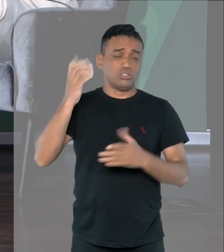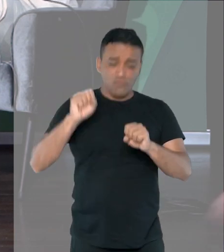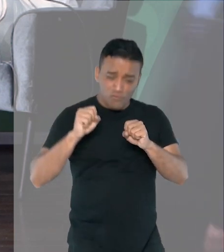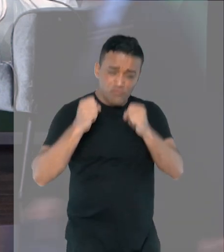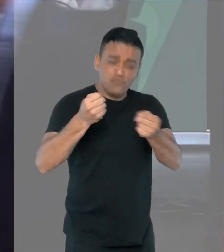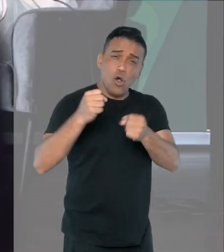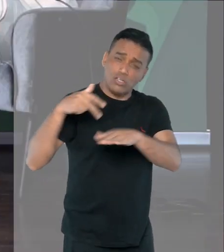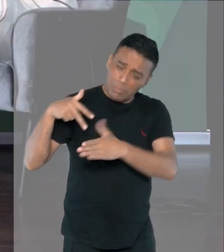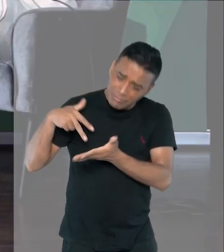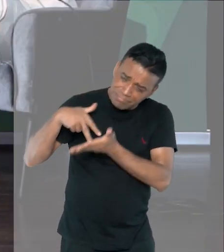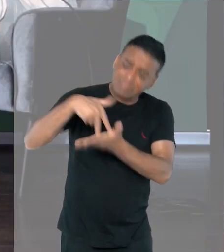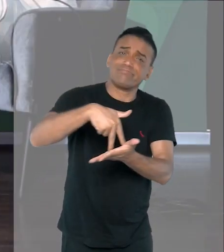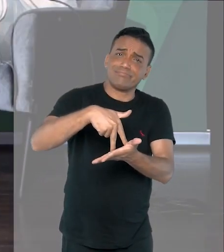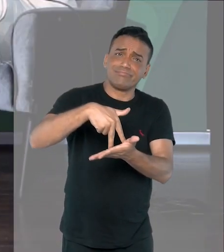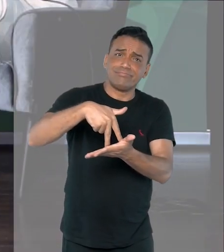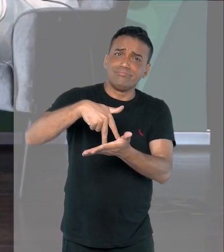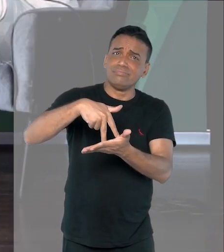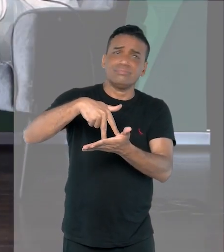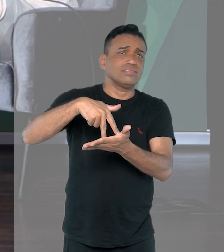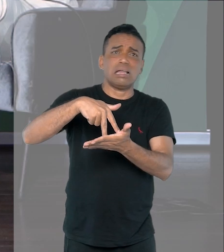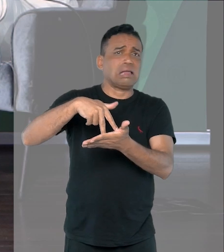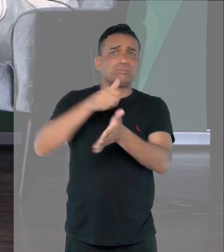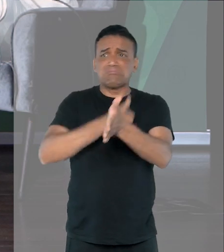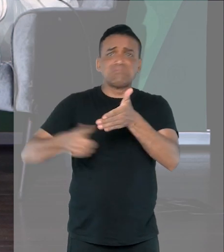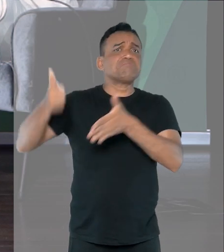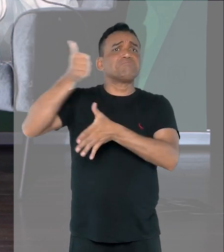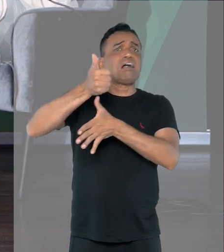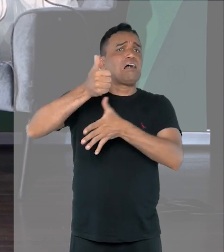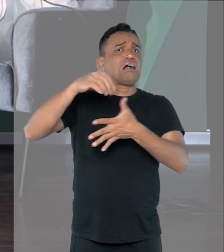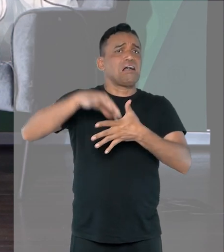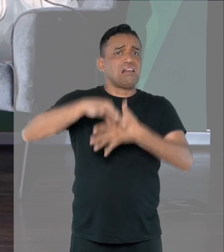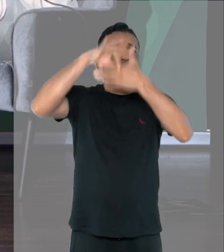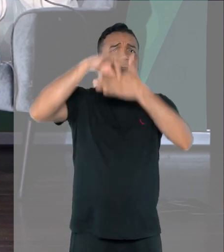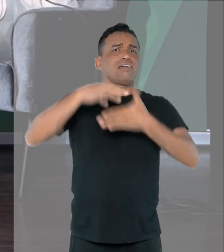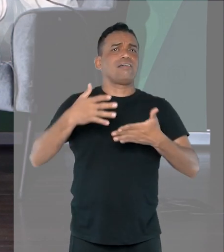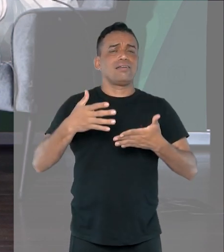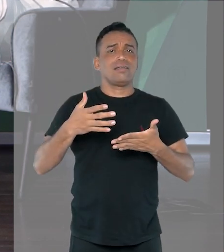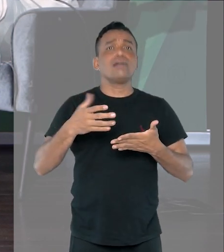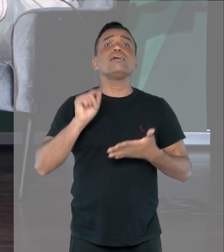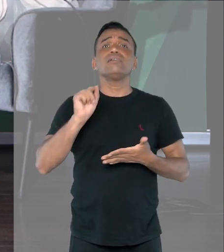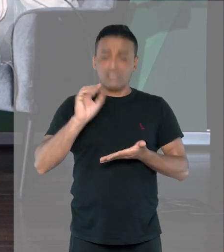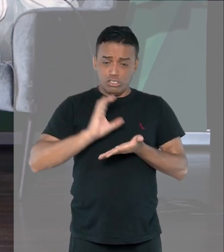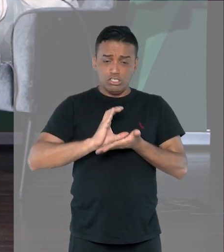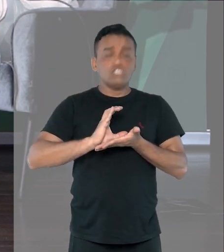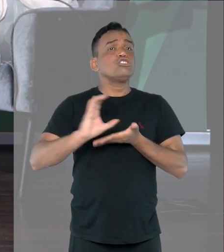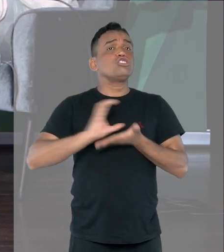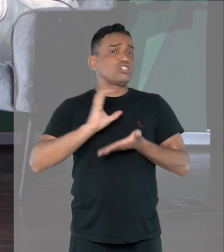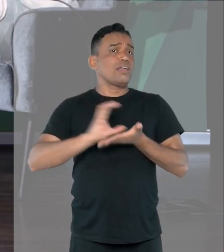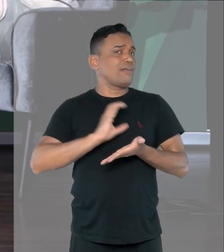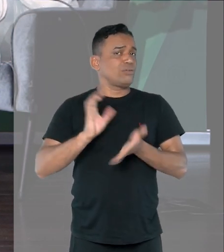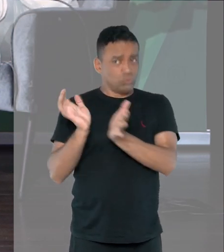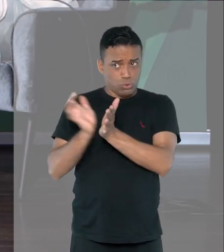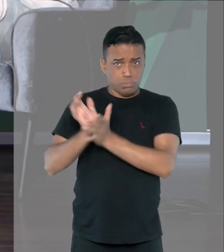força para ser o grande líder de uma restauração. E cadê o dinheiro? Eles precisavam de dinheiro, os monarquistas precisavam